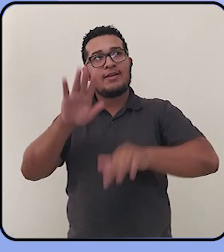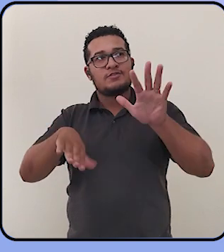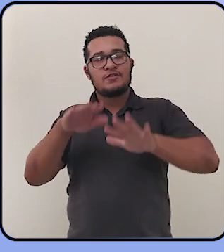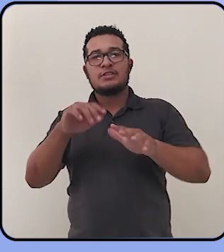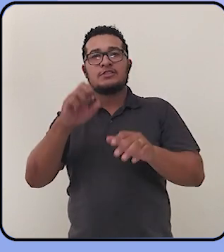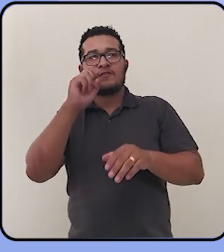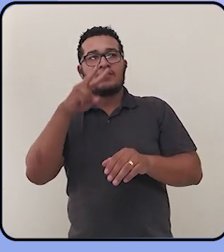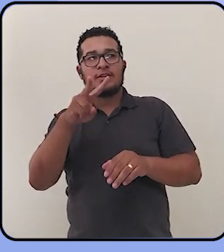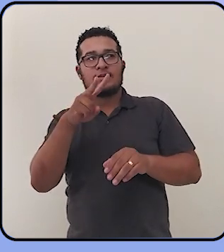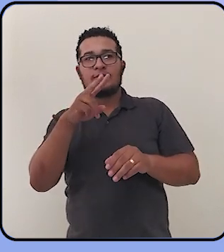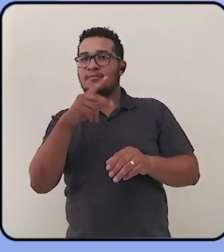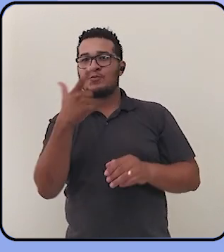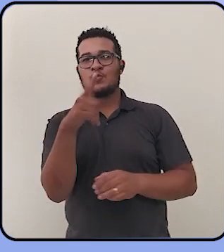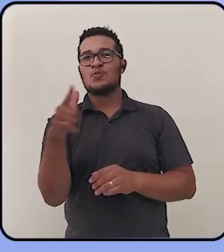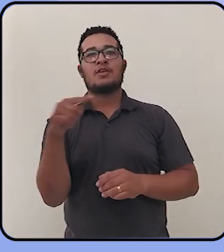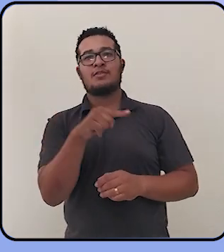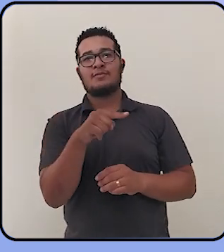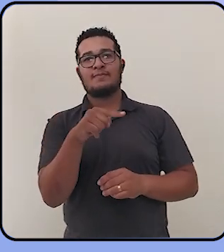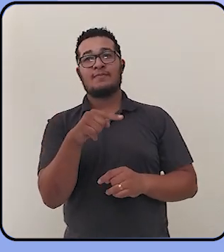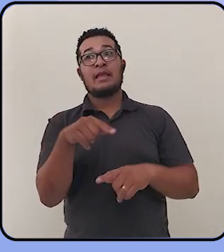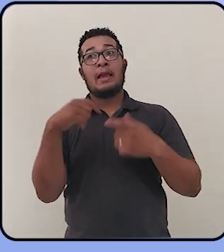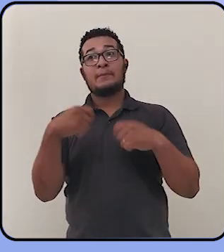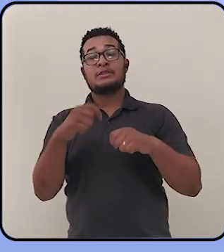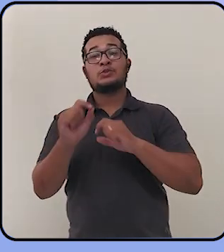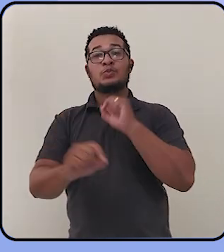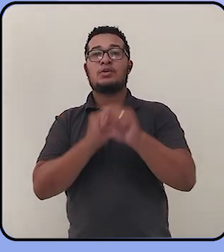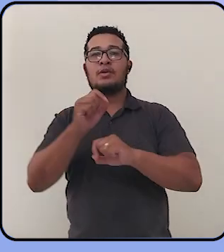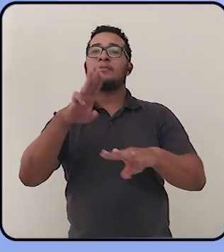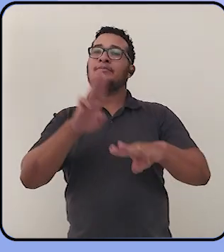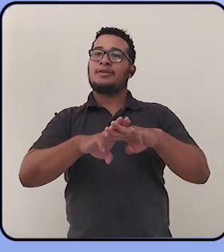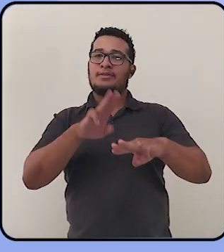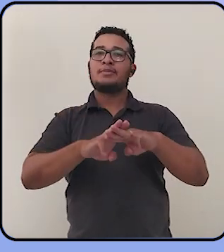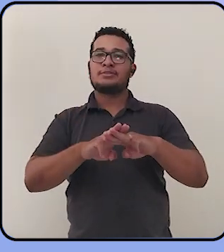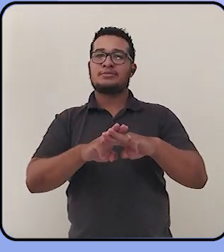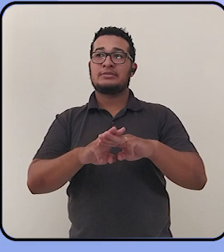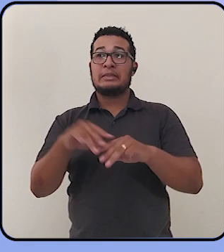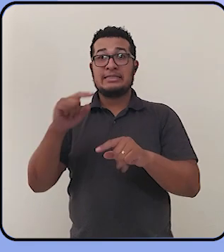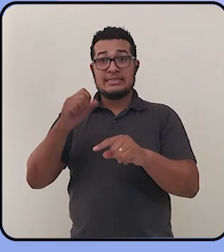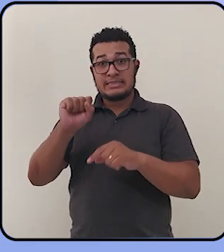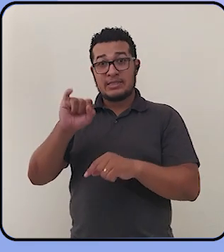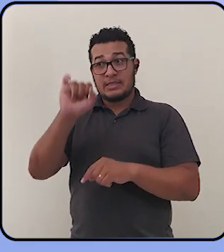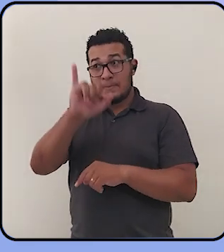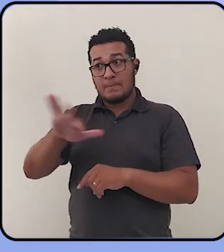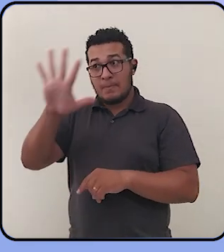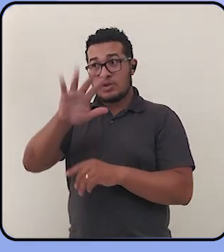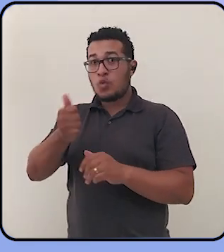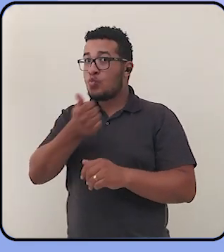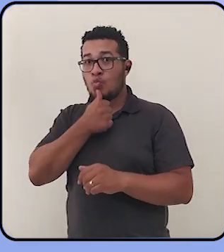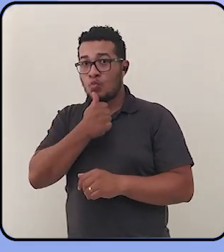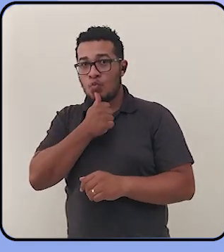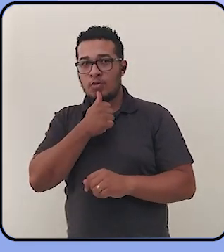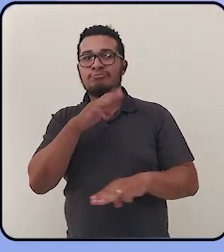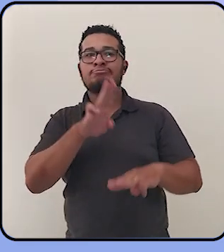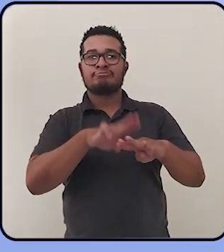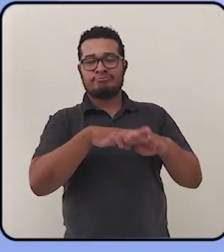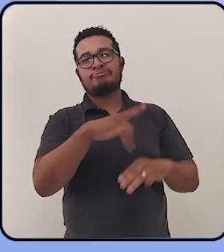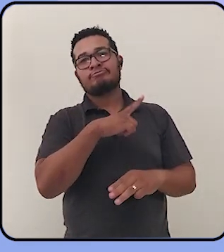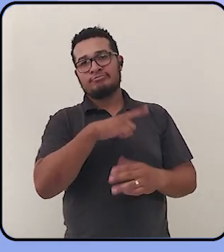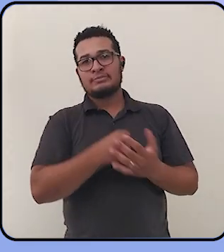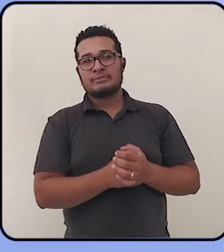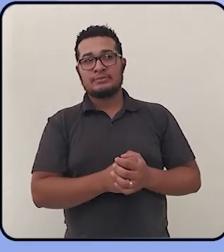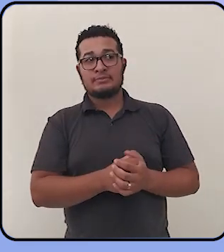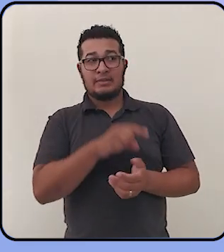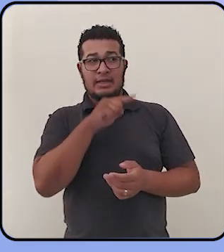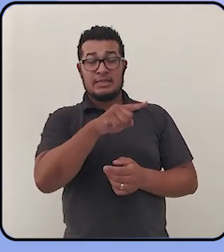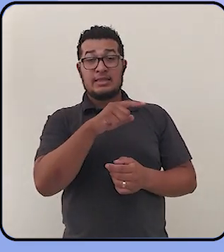vezes em fusos horários, esse quadro não aparece. E aí você tem que partir para a matemática. E